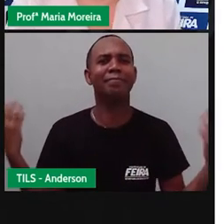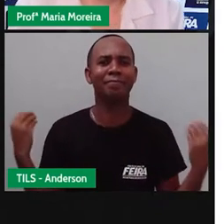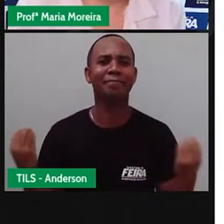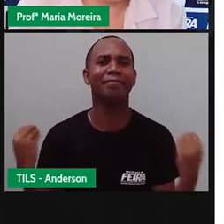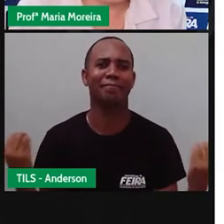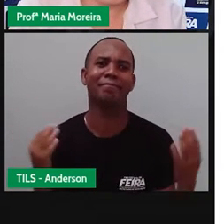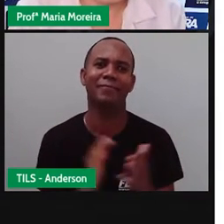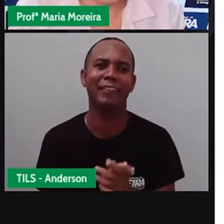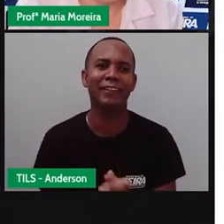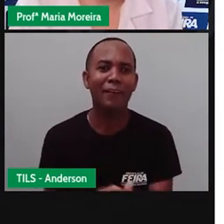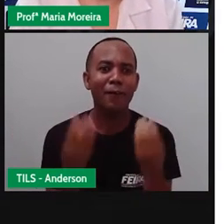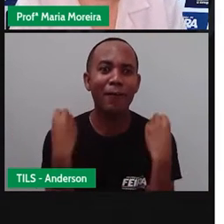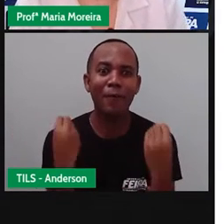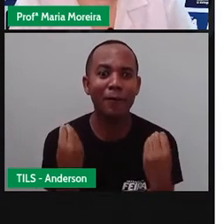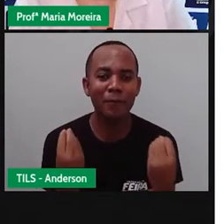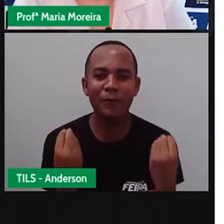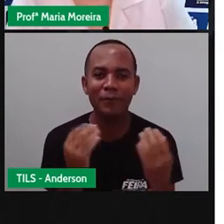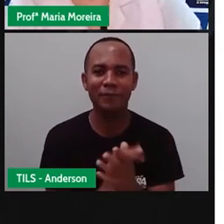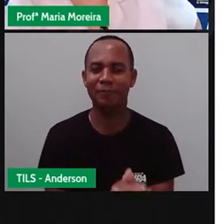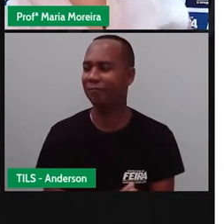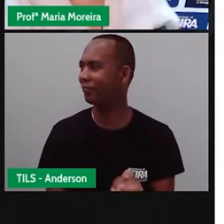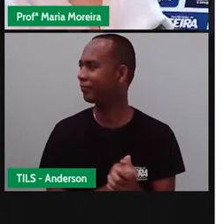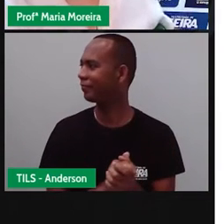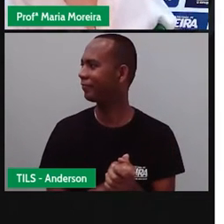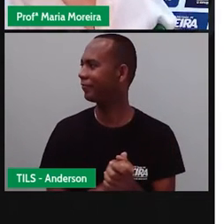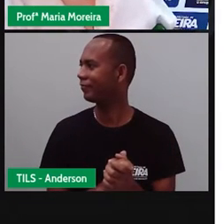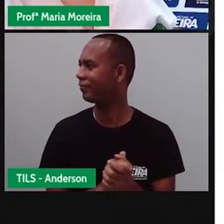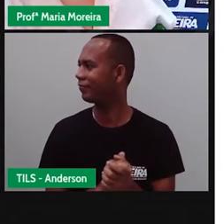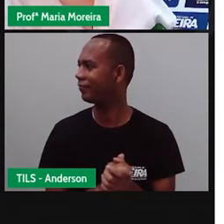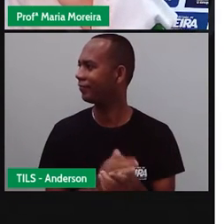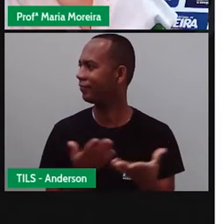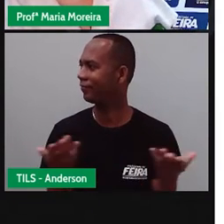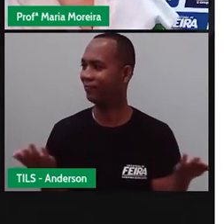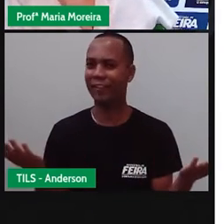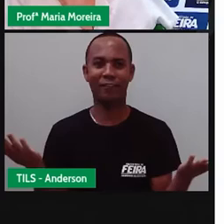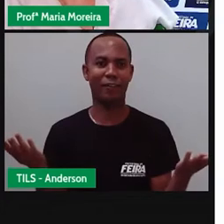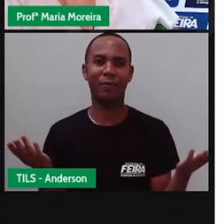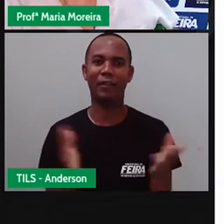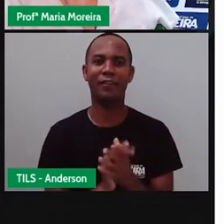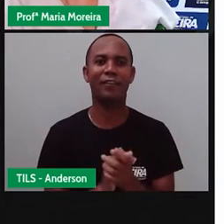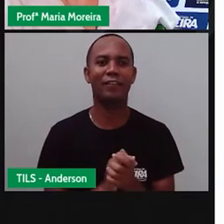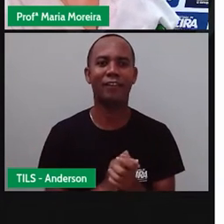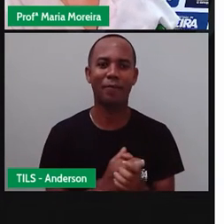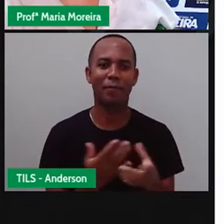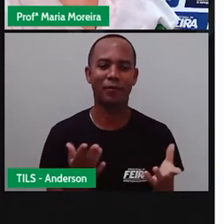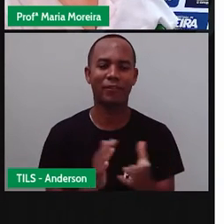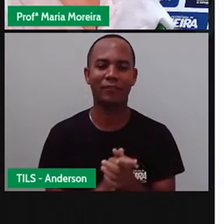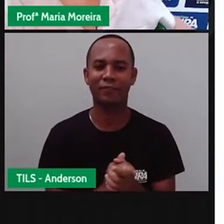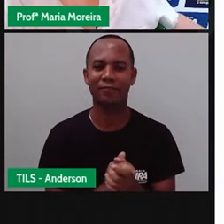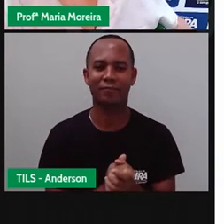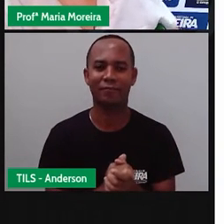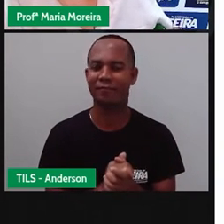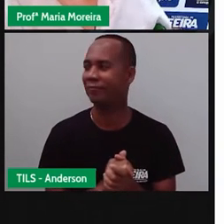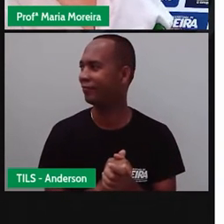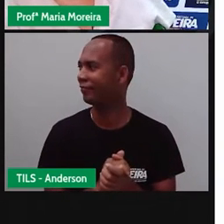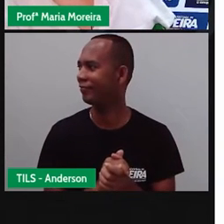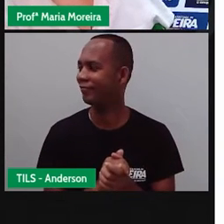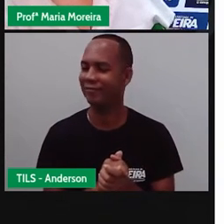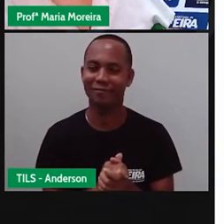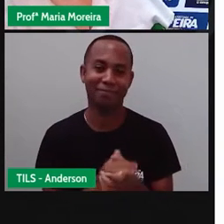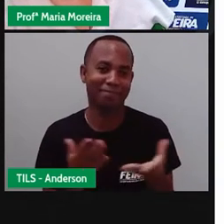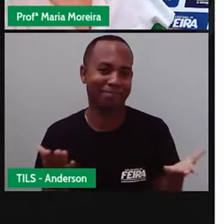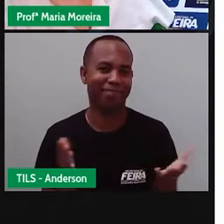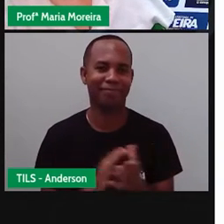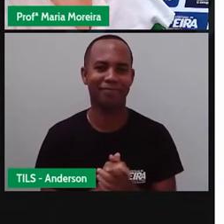e põe ver 20 anos atrás Imagine só 20 anos atrás dos números eram mais novas do que eu mas é Anderson aí que tem